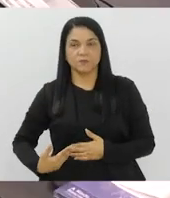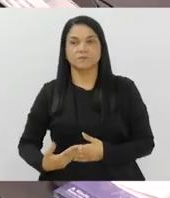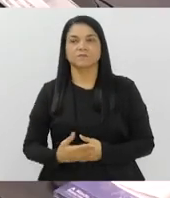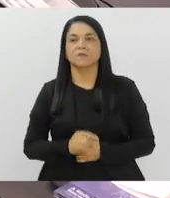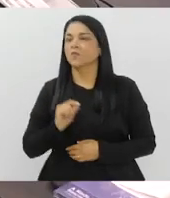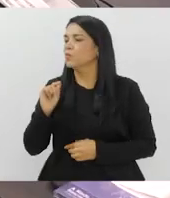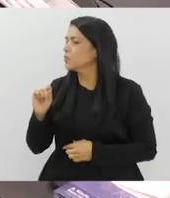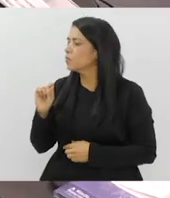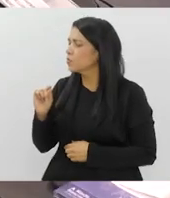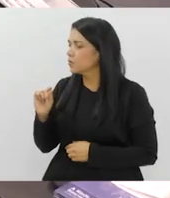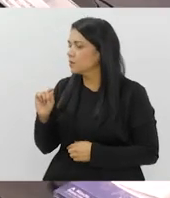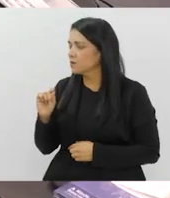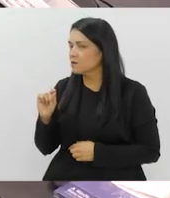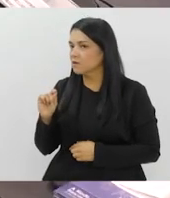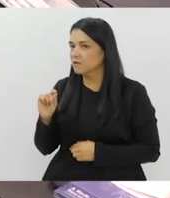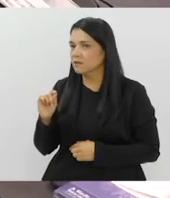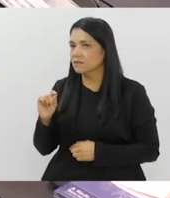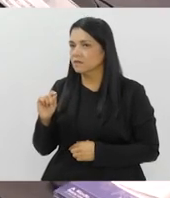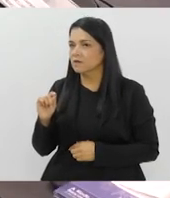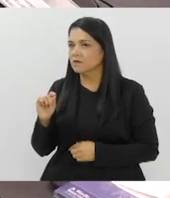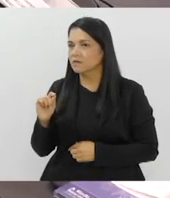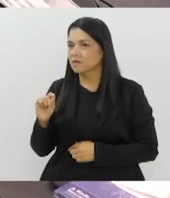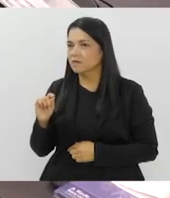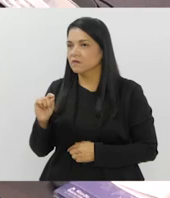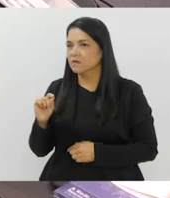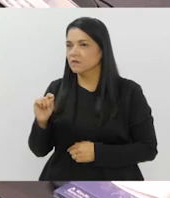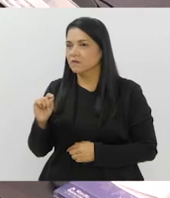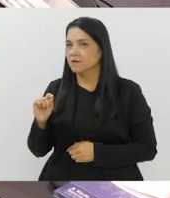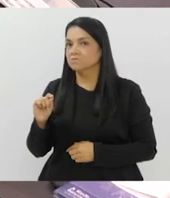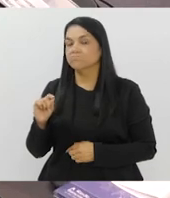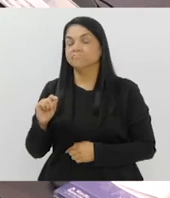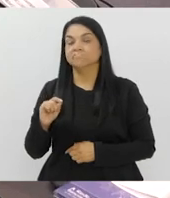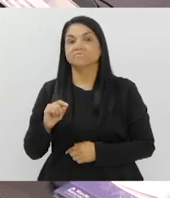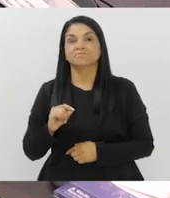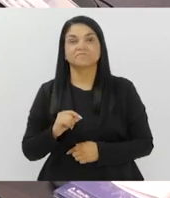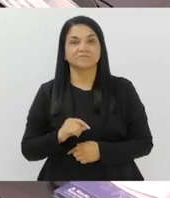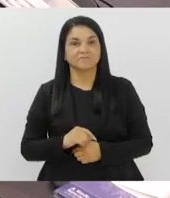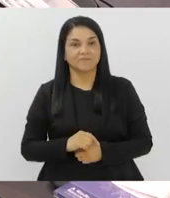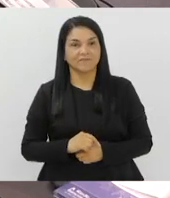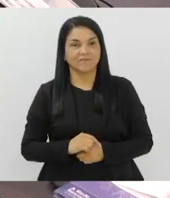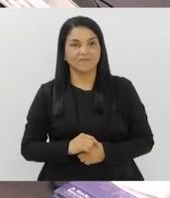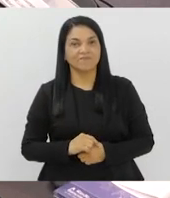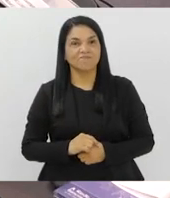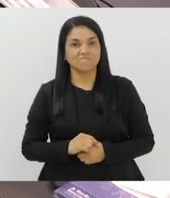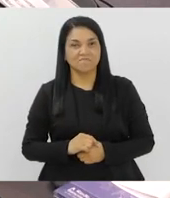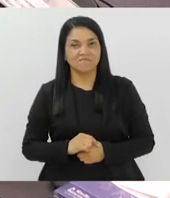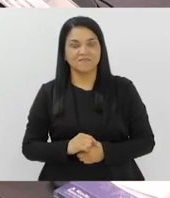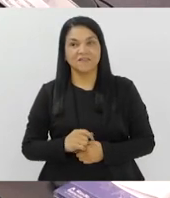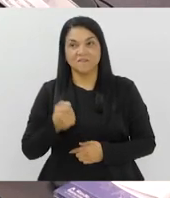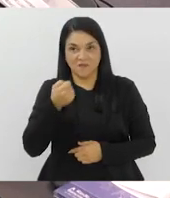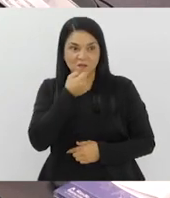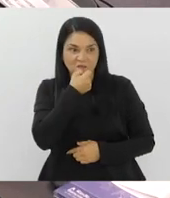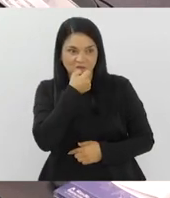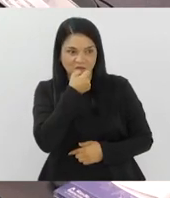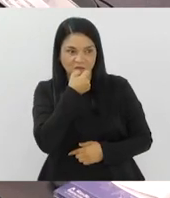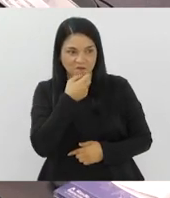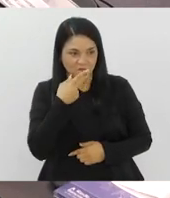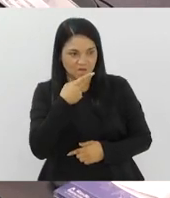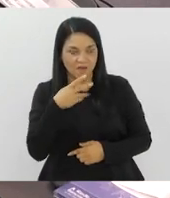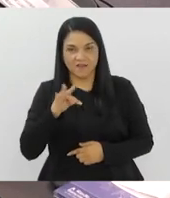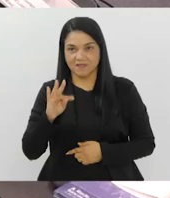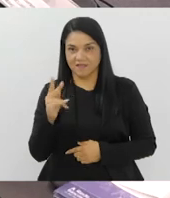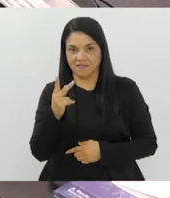Banco de Leite do Hospital Federal de Servidores está chamando a gente. Opa! Fala no microfone, Thaís, por